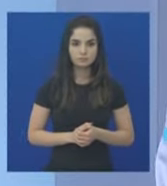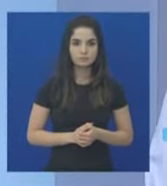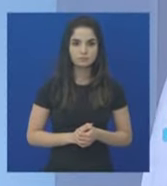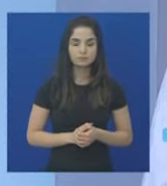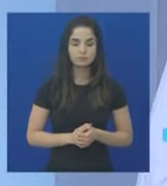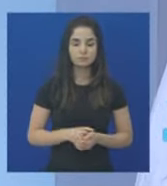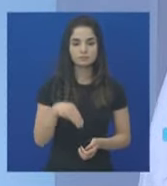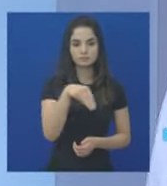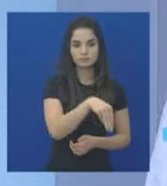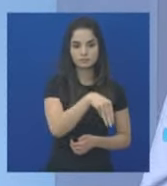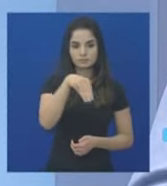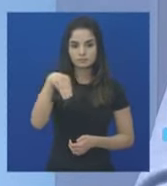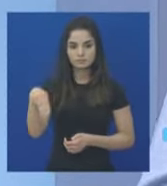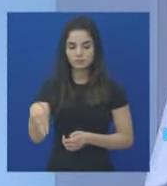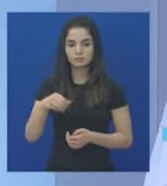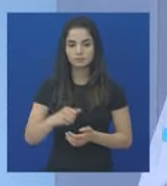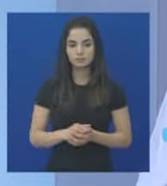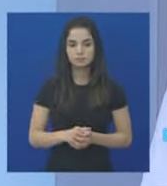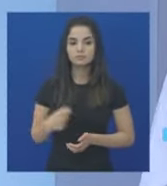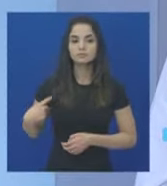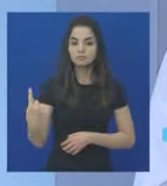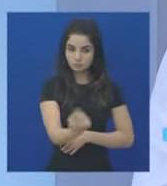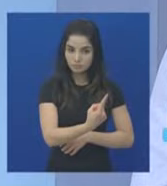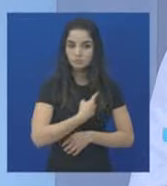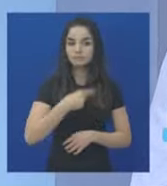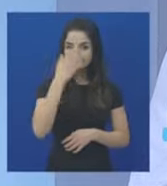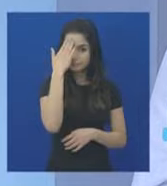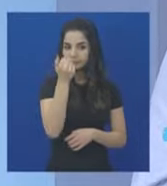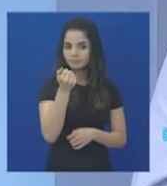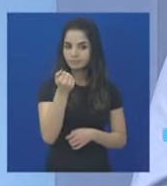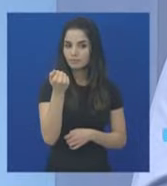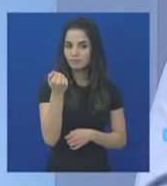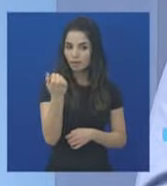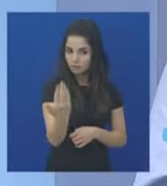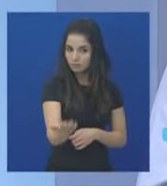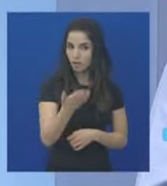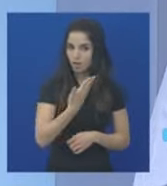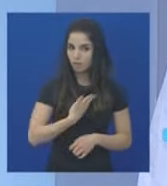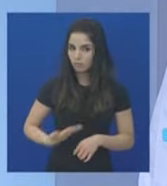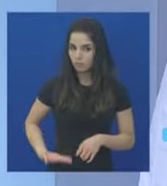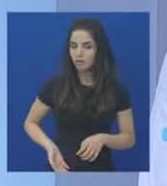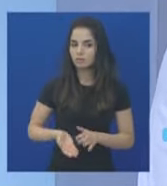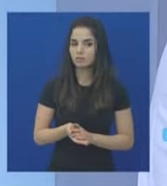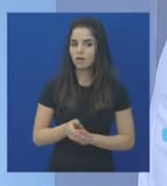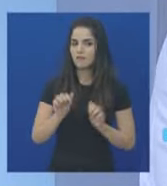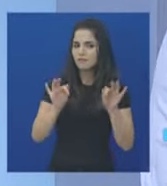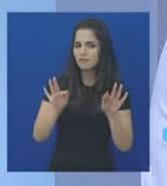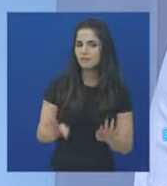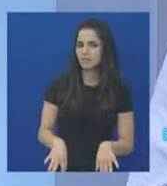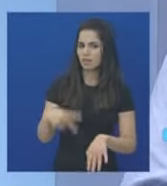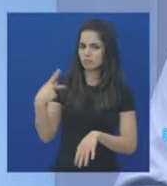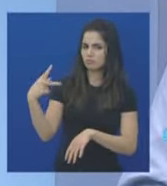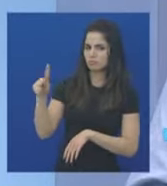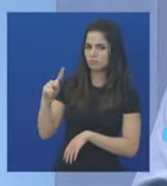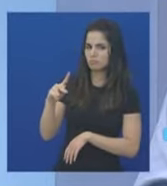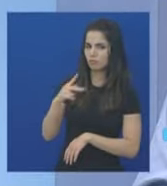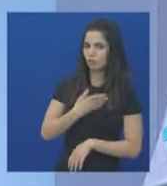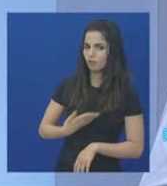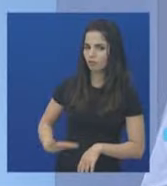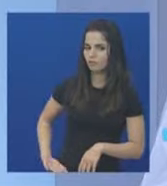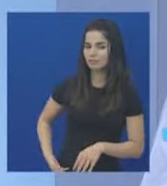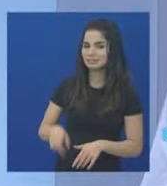Marquinho Mendes, nós sabemos que no seu governo, no final do seu governo, passávamos por